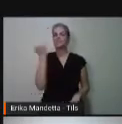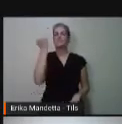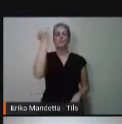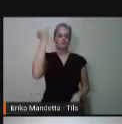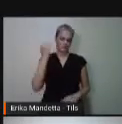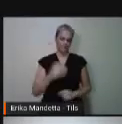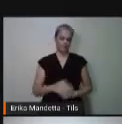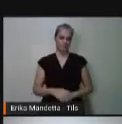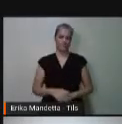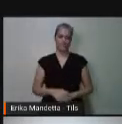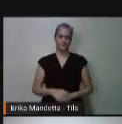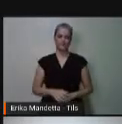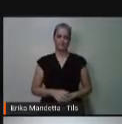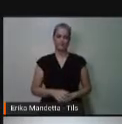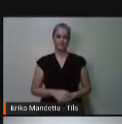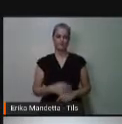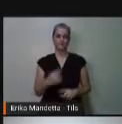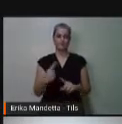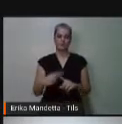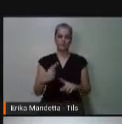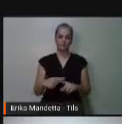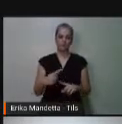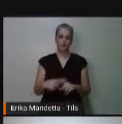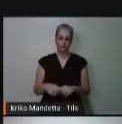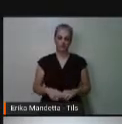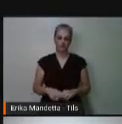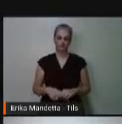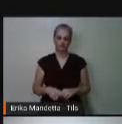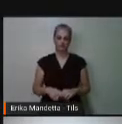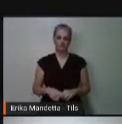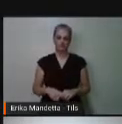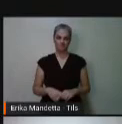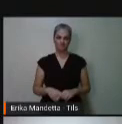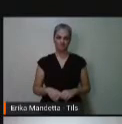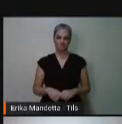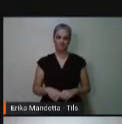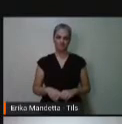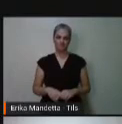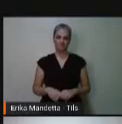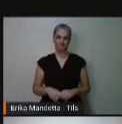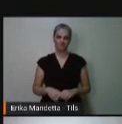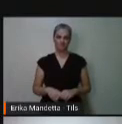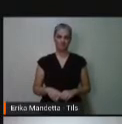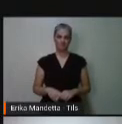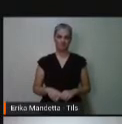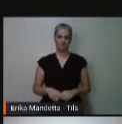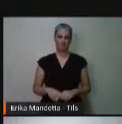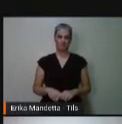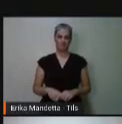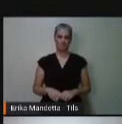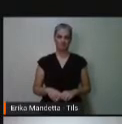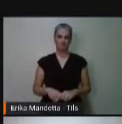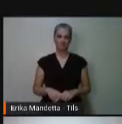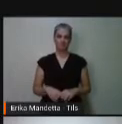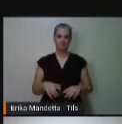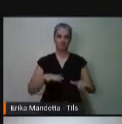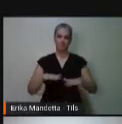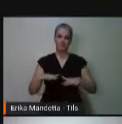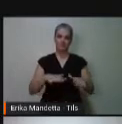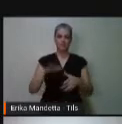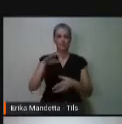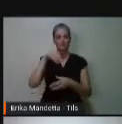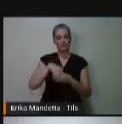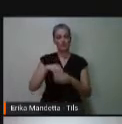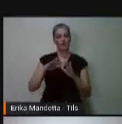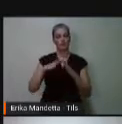Por quê? Porque a partir desse movimento que é realizado na escola,